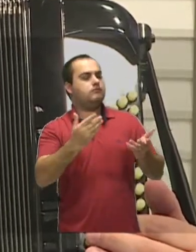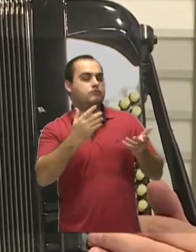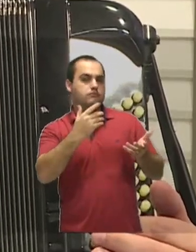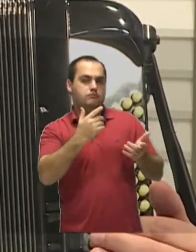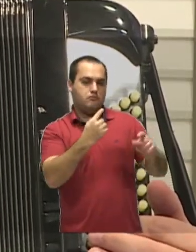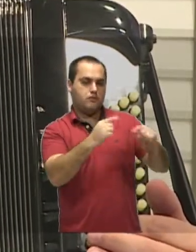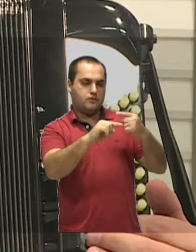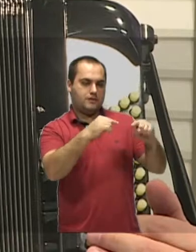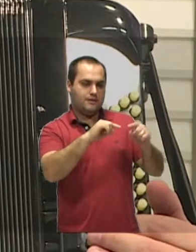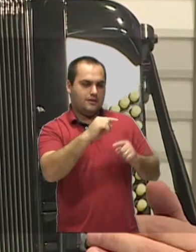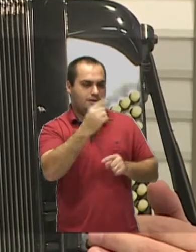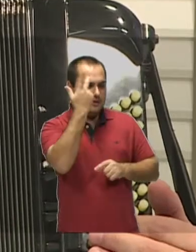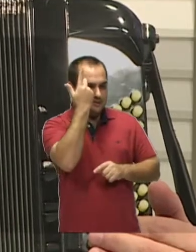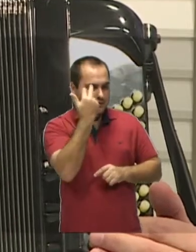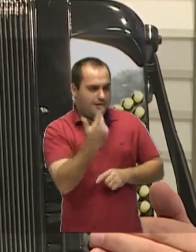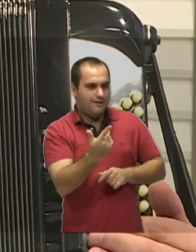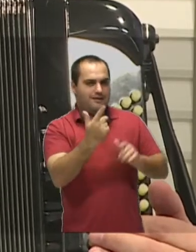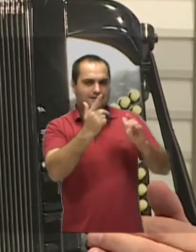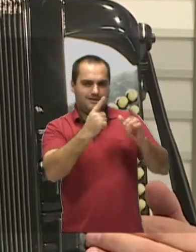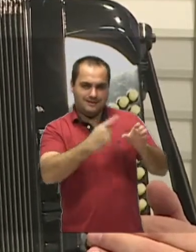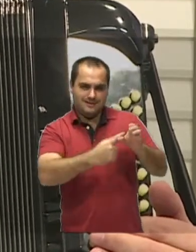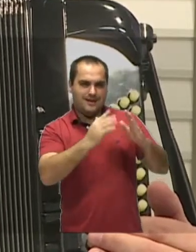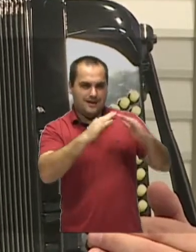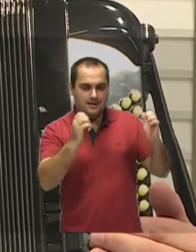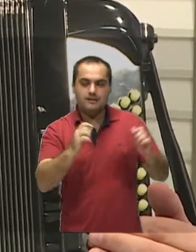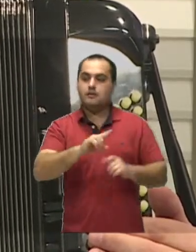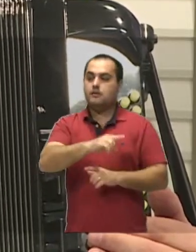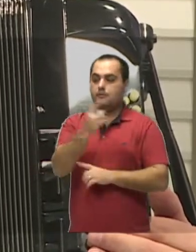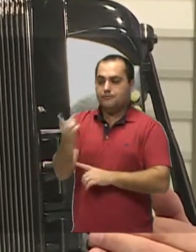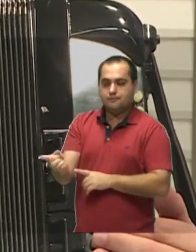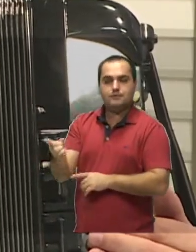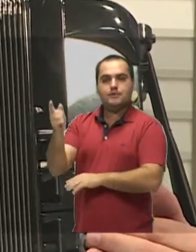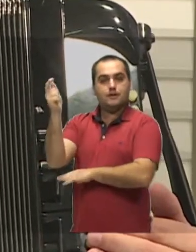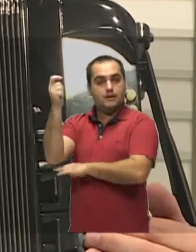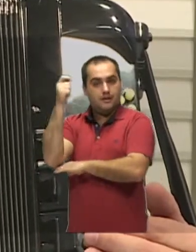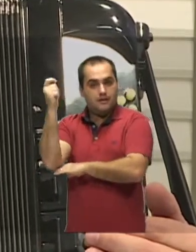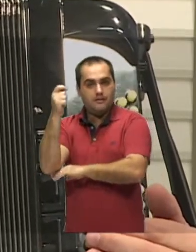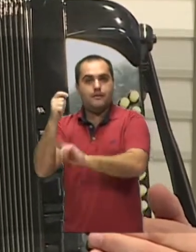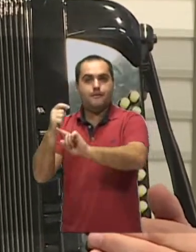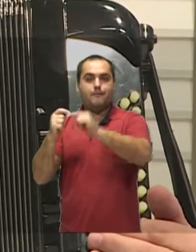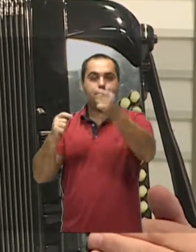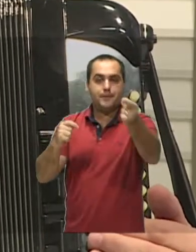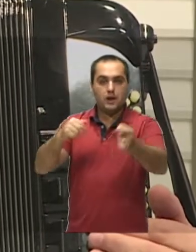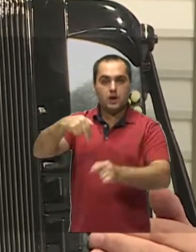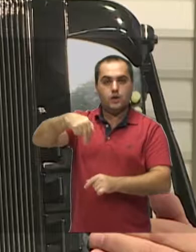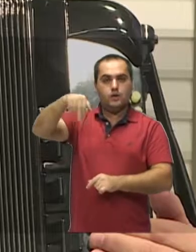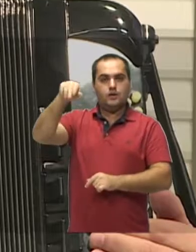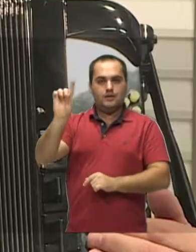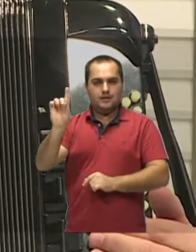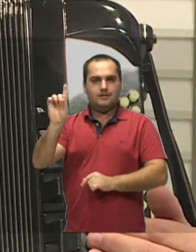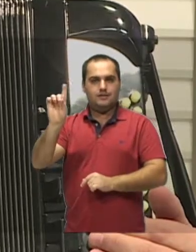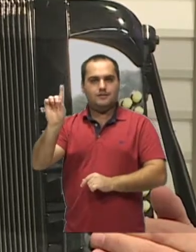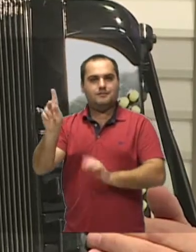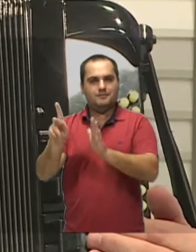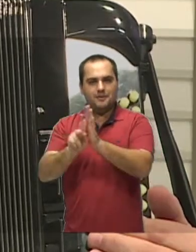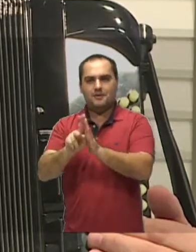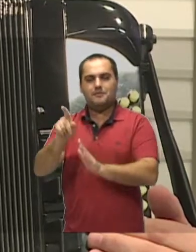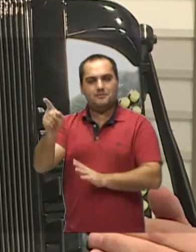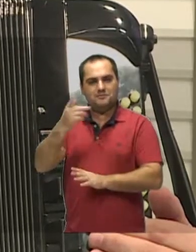a música do Rio Grande do Sul, música gaúcha, e também a música nordestina do Sivuca. Então, isso para